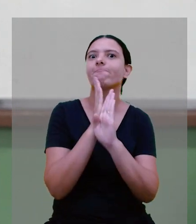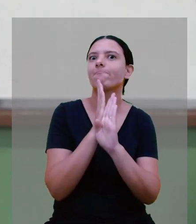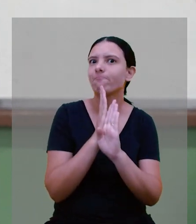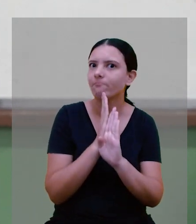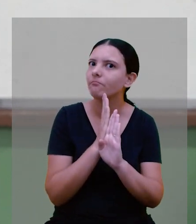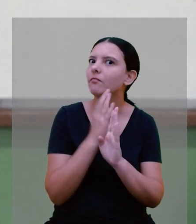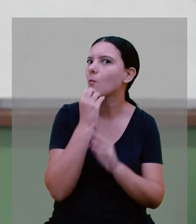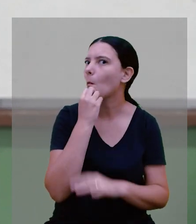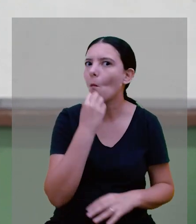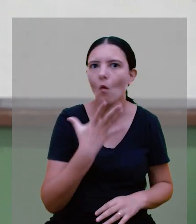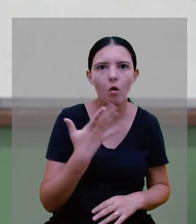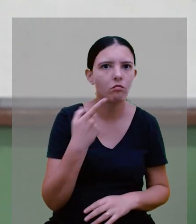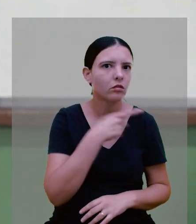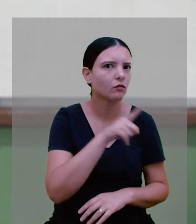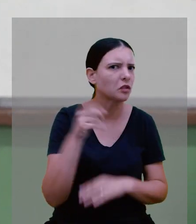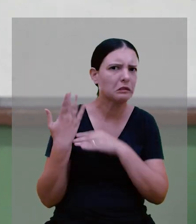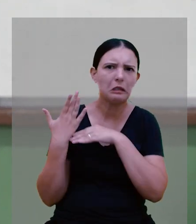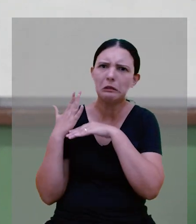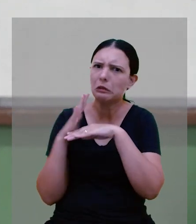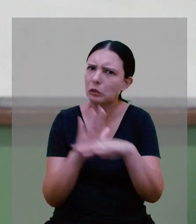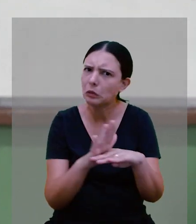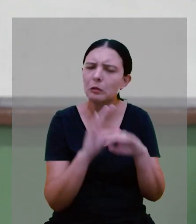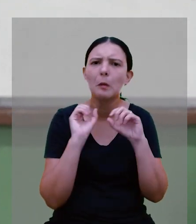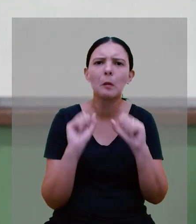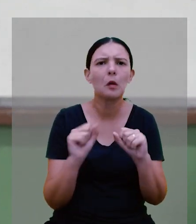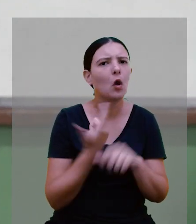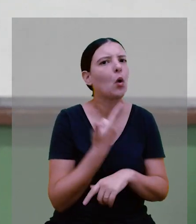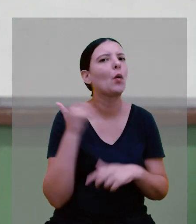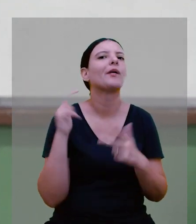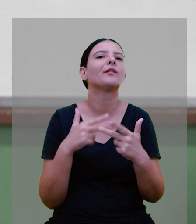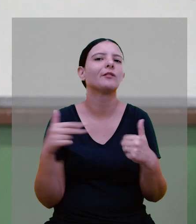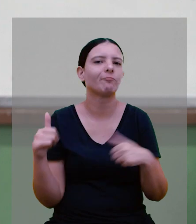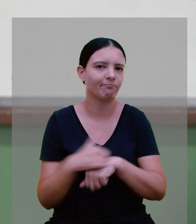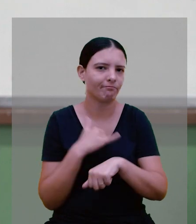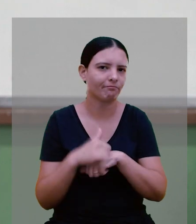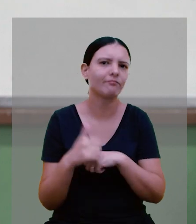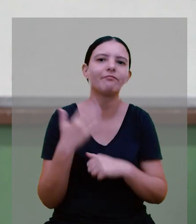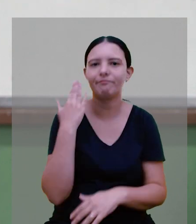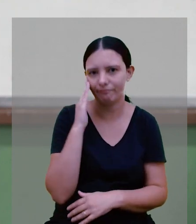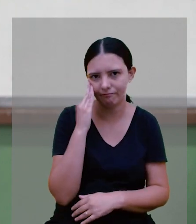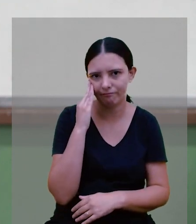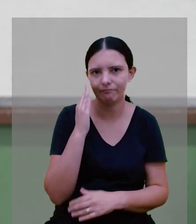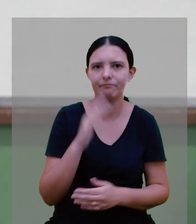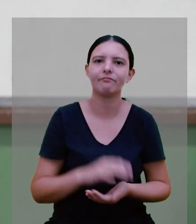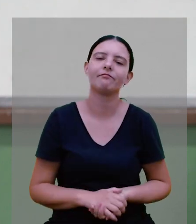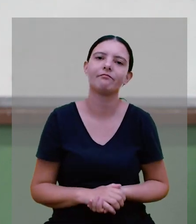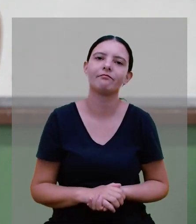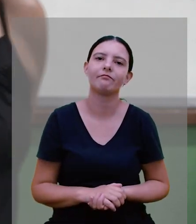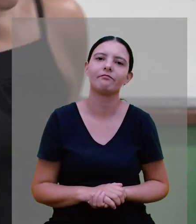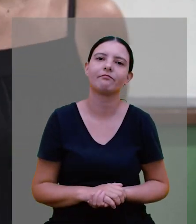favor de vocês, talvez eles se tornem outra coisa na vida de vocês. Entende?